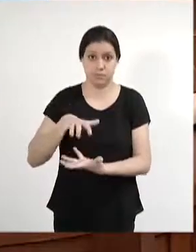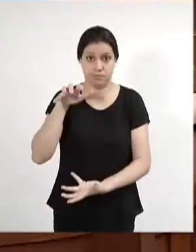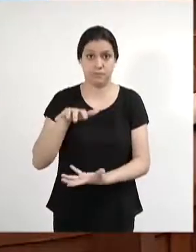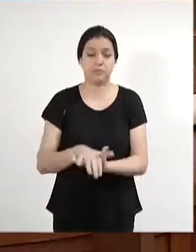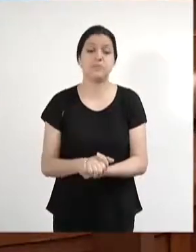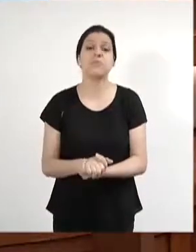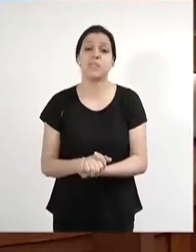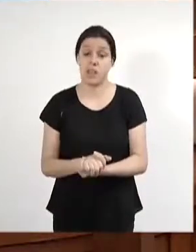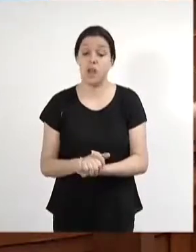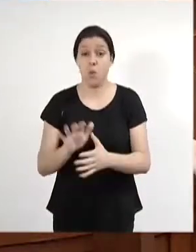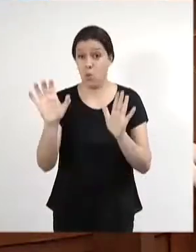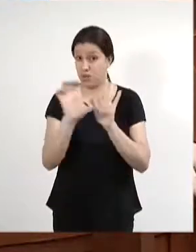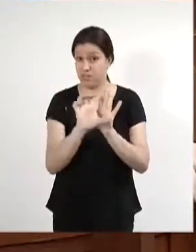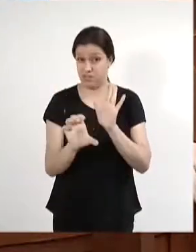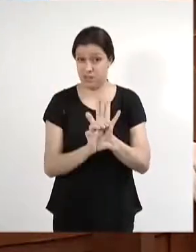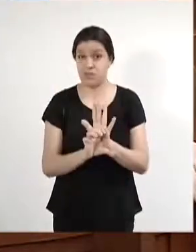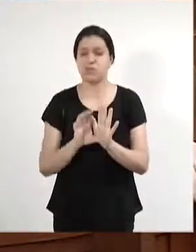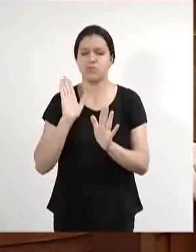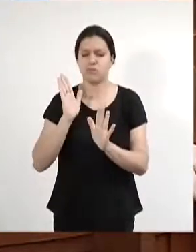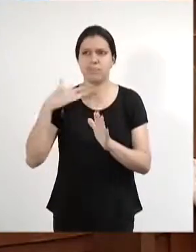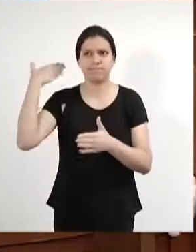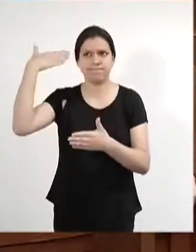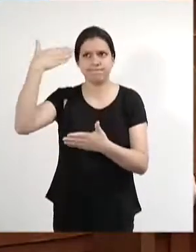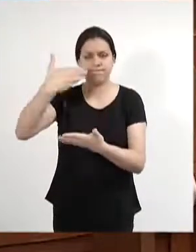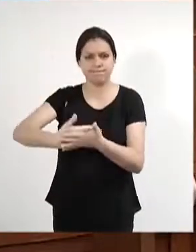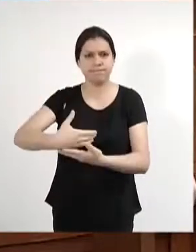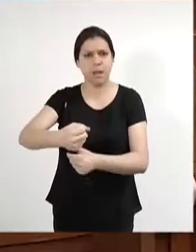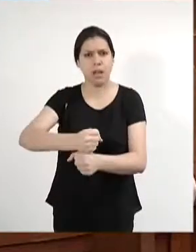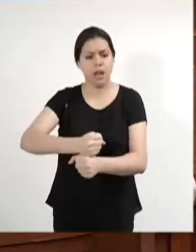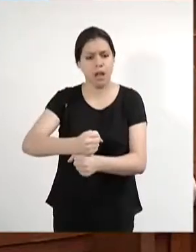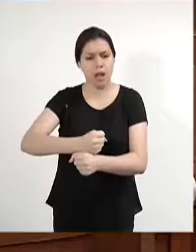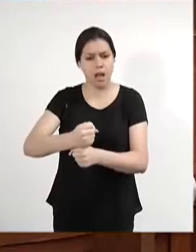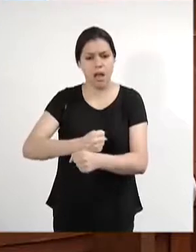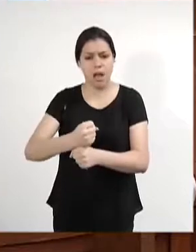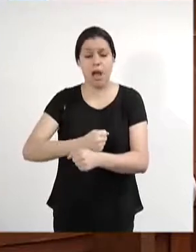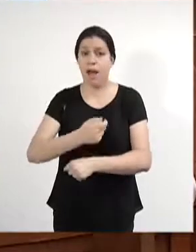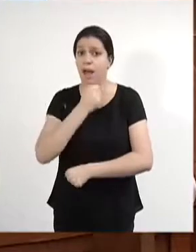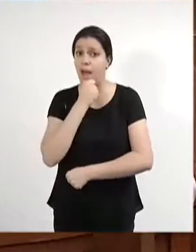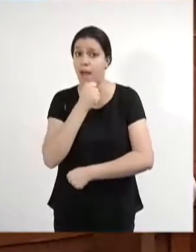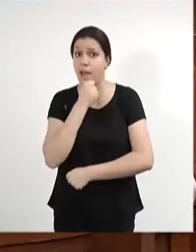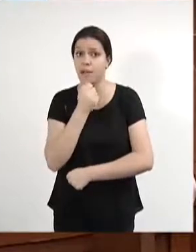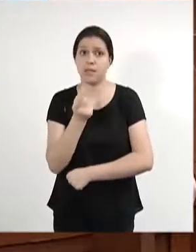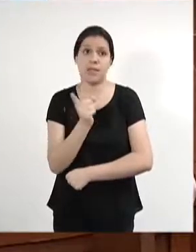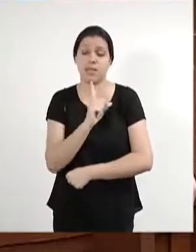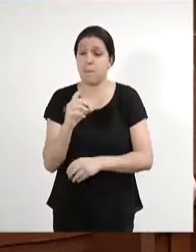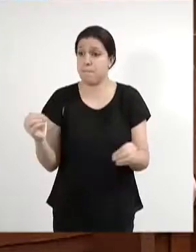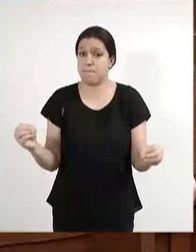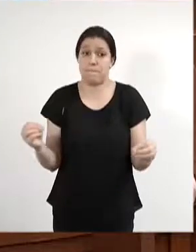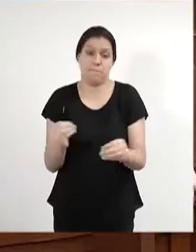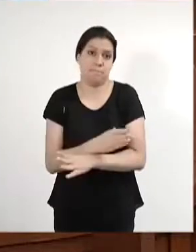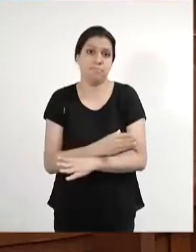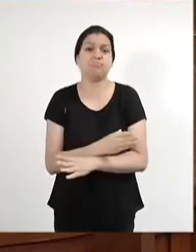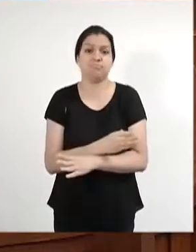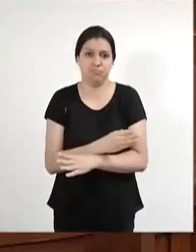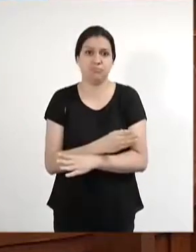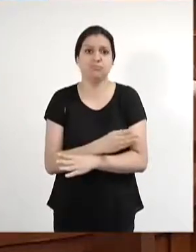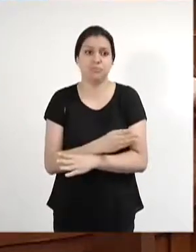Idoso, depois de décadas, ainda não está completamente